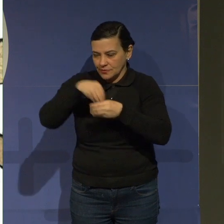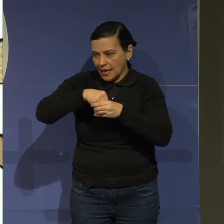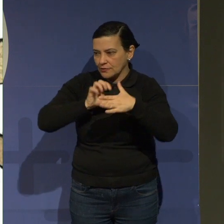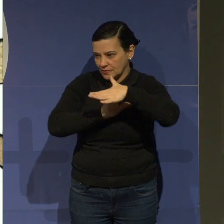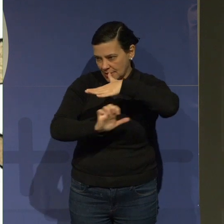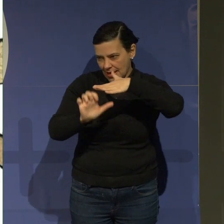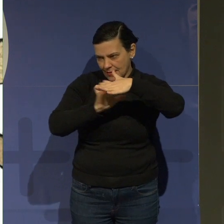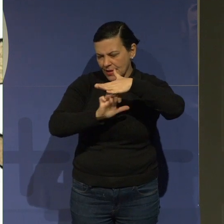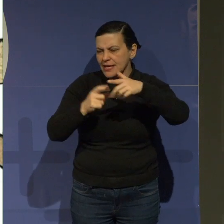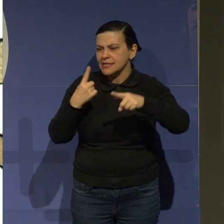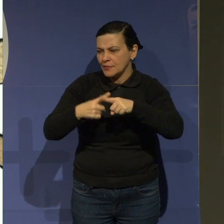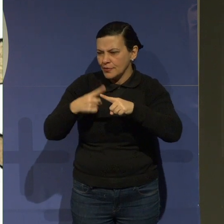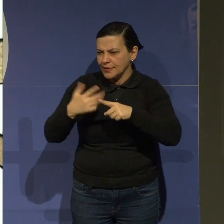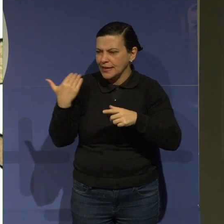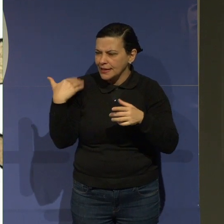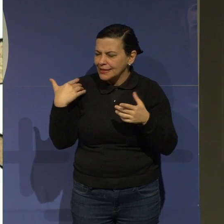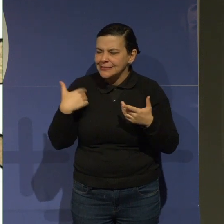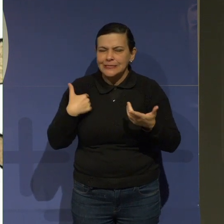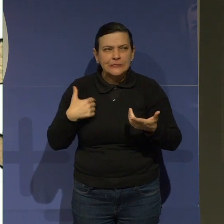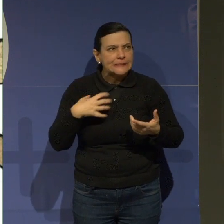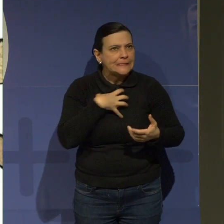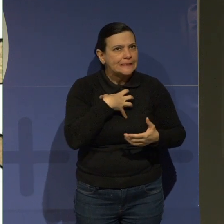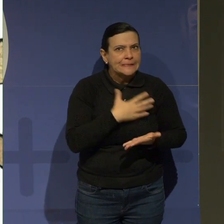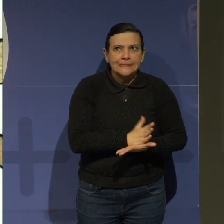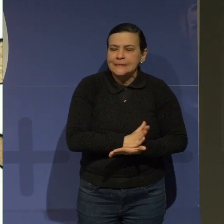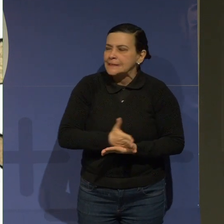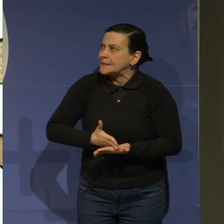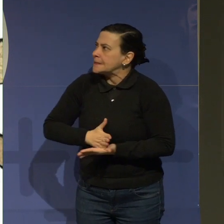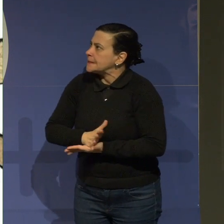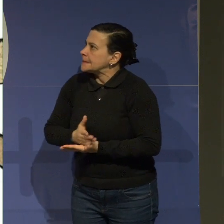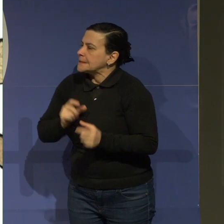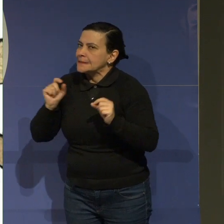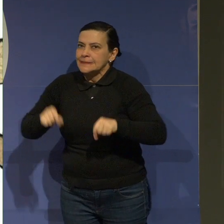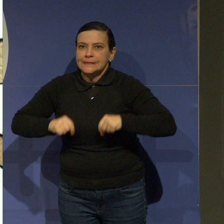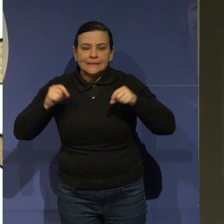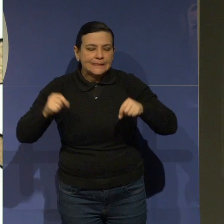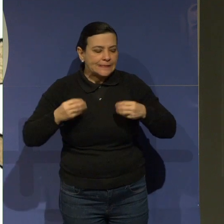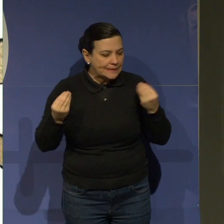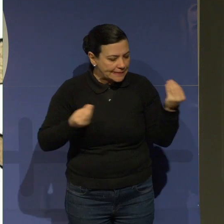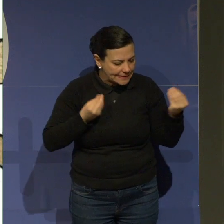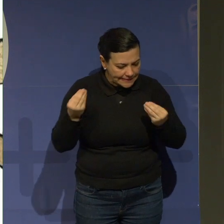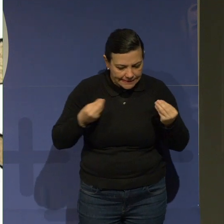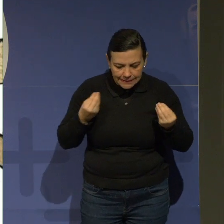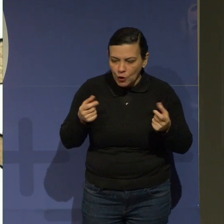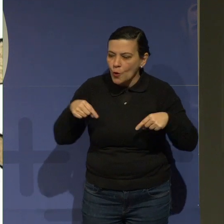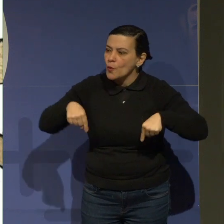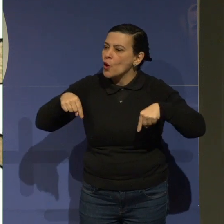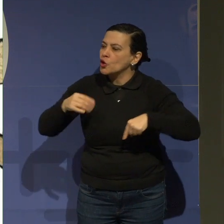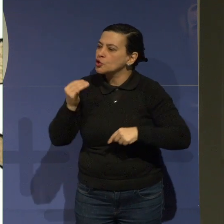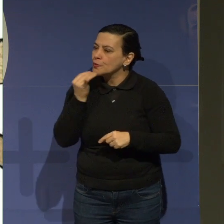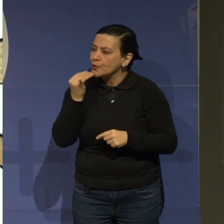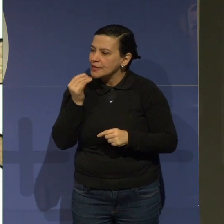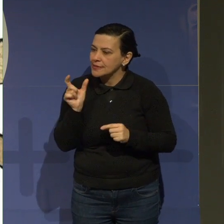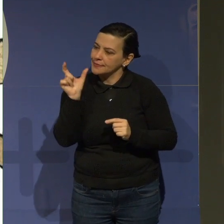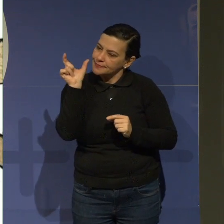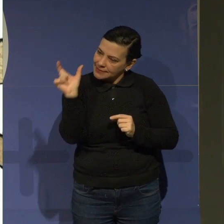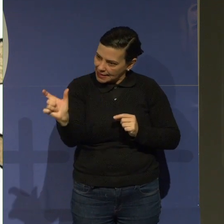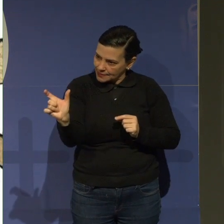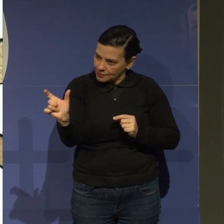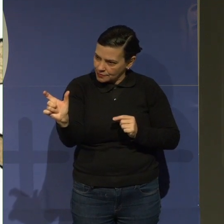cerrados. Porque eu comecei a ficar muito incomodada com a forma como a gente usa os termos no